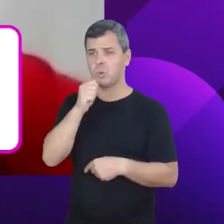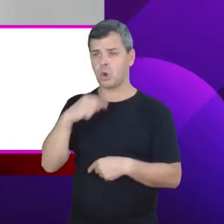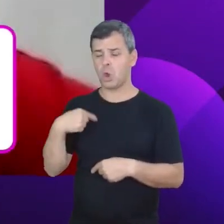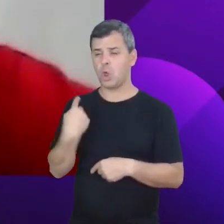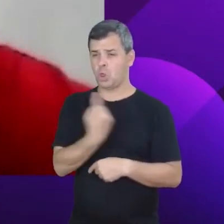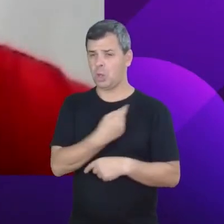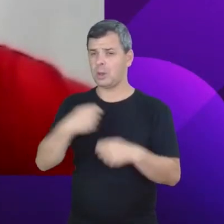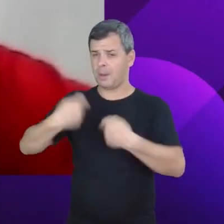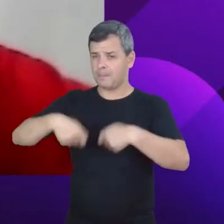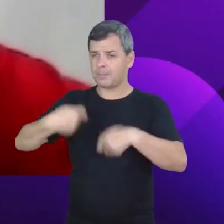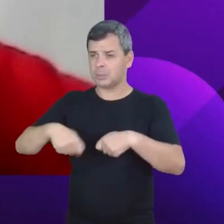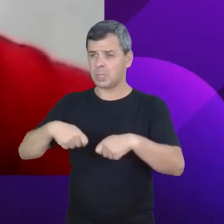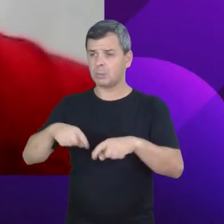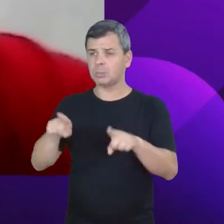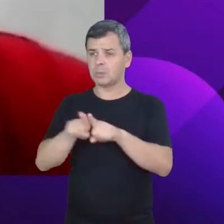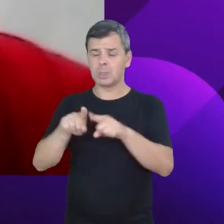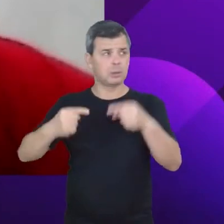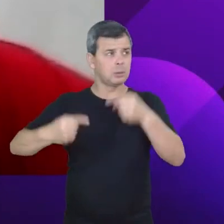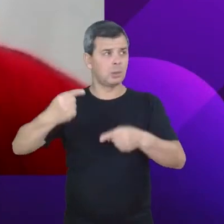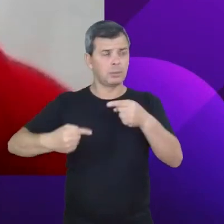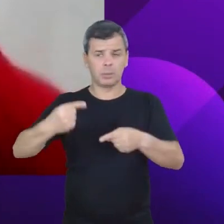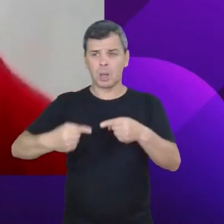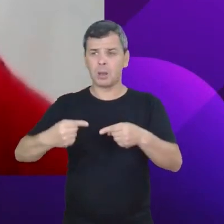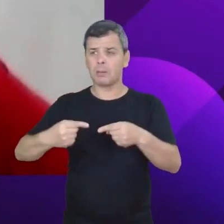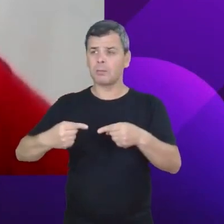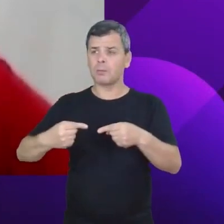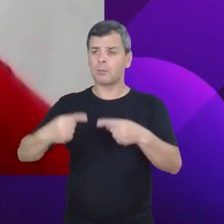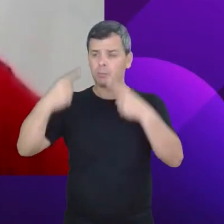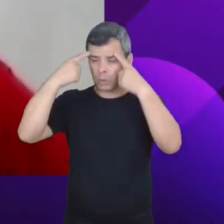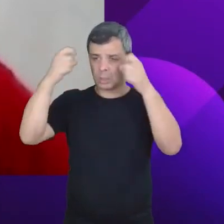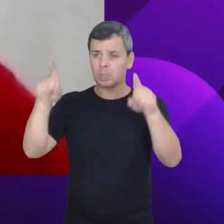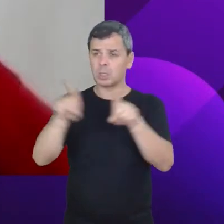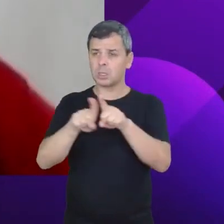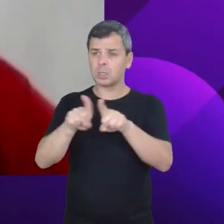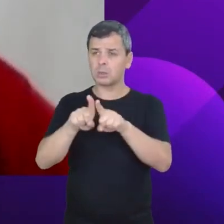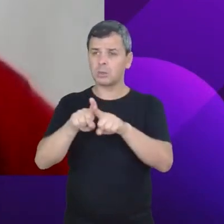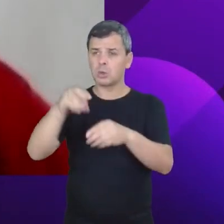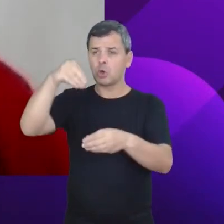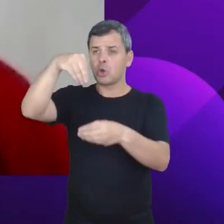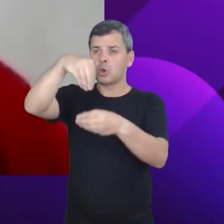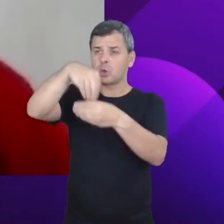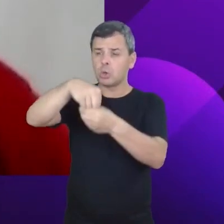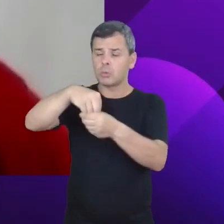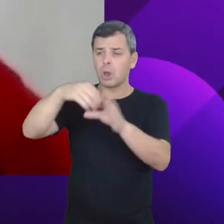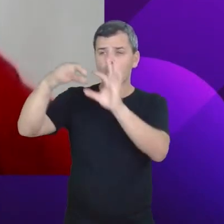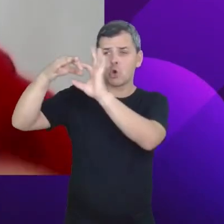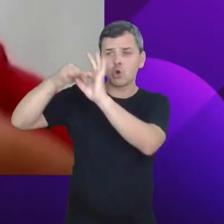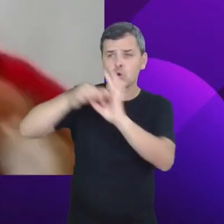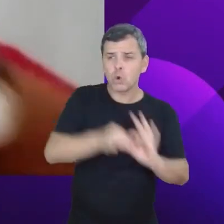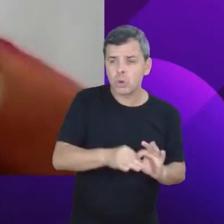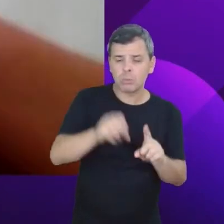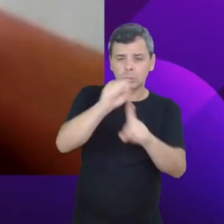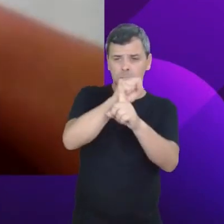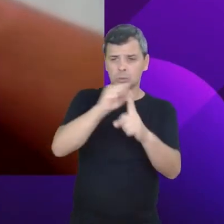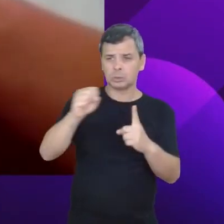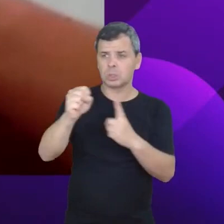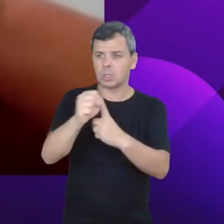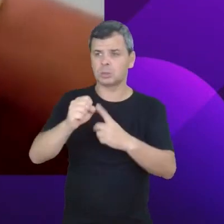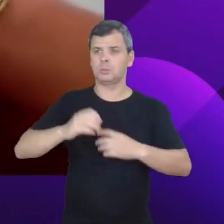gente precisa estar fazendo esse debate da violência também dentro do contexto geral da